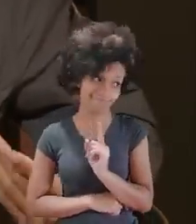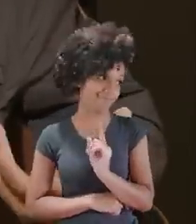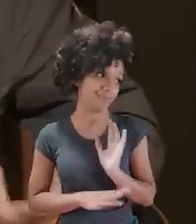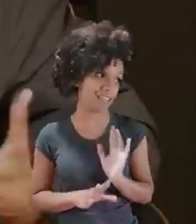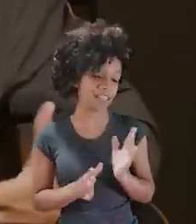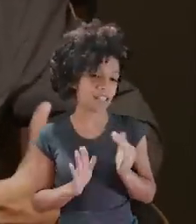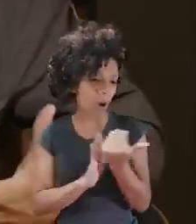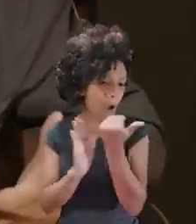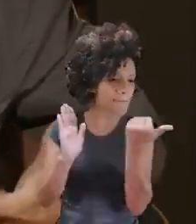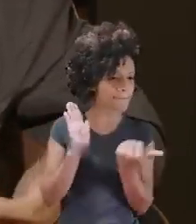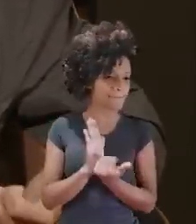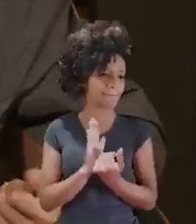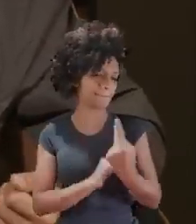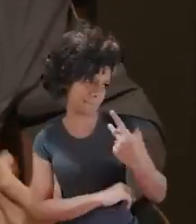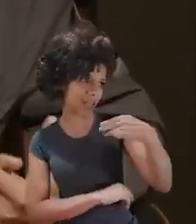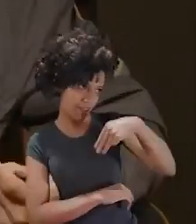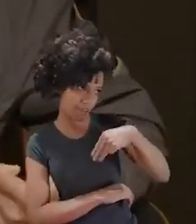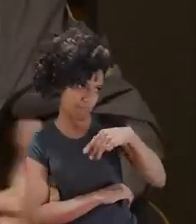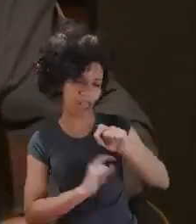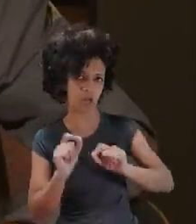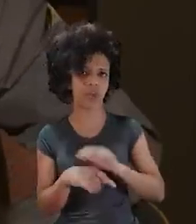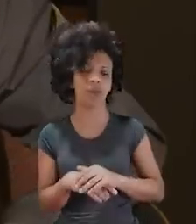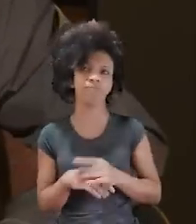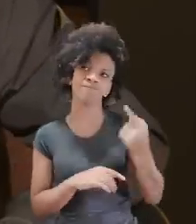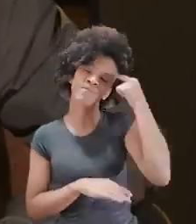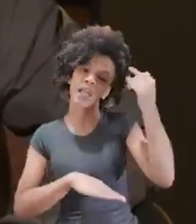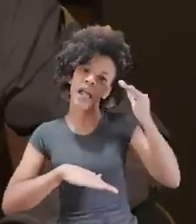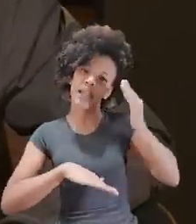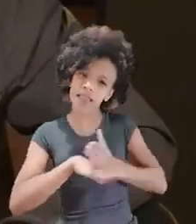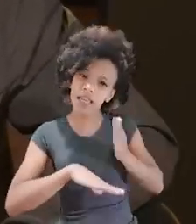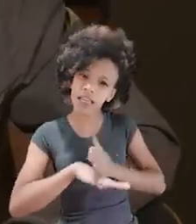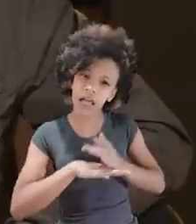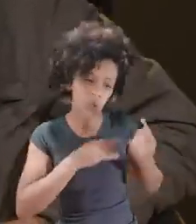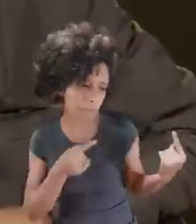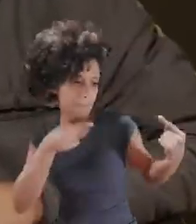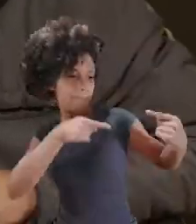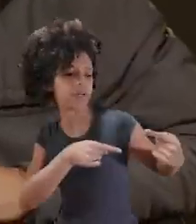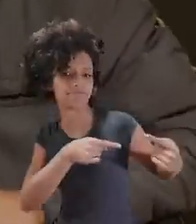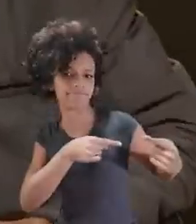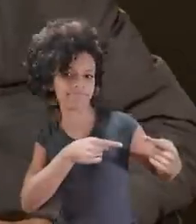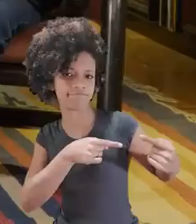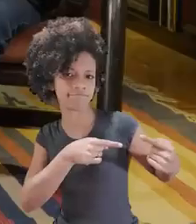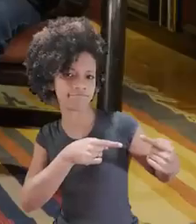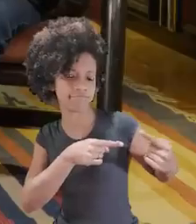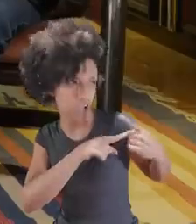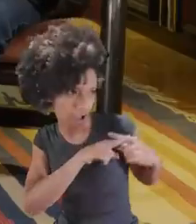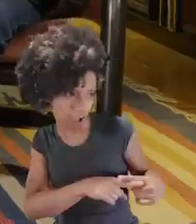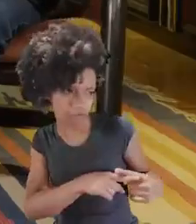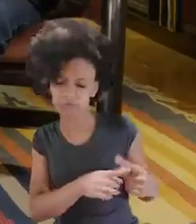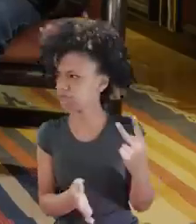então a desmilitarização da PM bem uma ideia de que o PM é treinada o por uma ideia de confronto com o inimigo